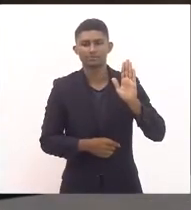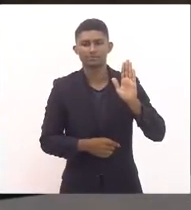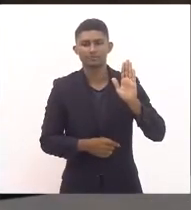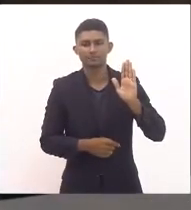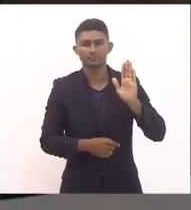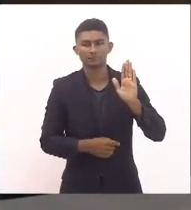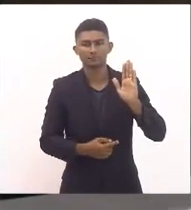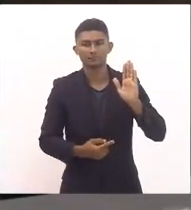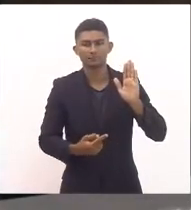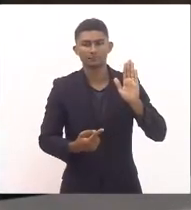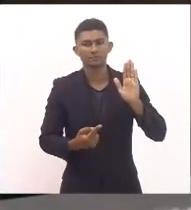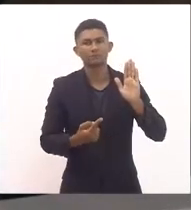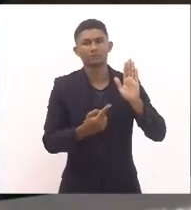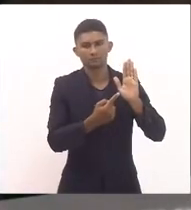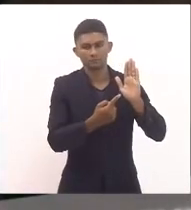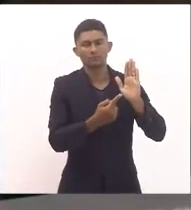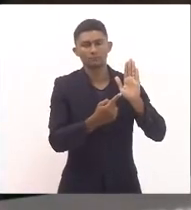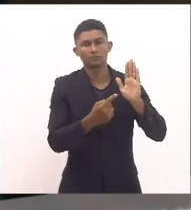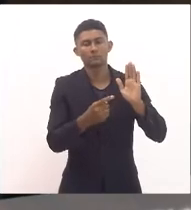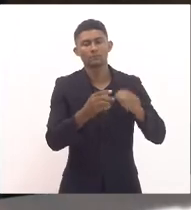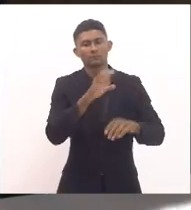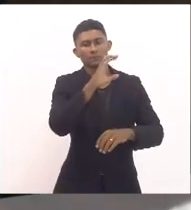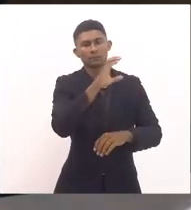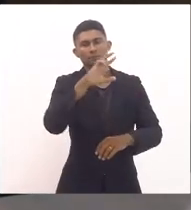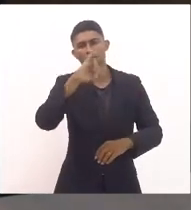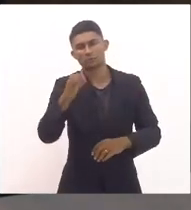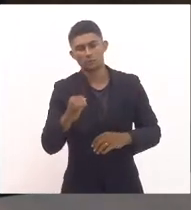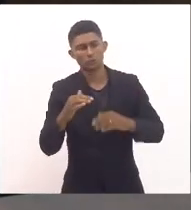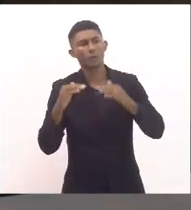nesse projeto, no mérito, acompanho o parecer da CCJ.